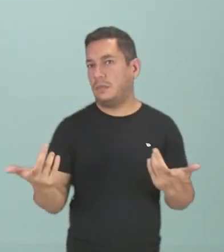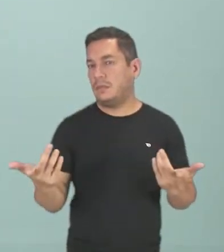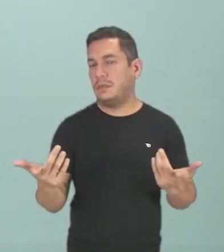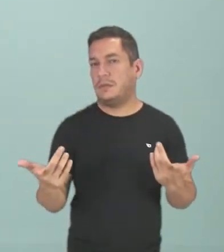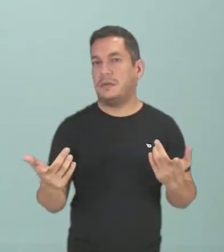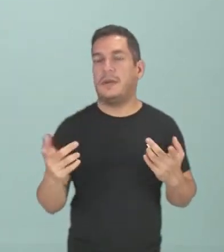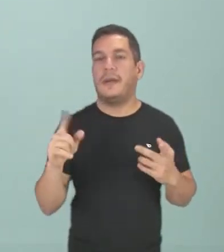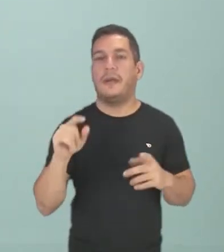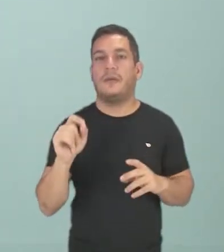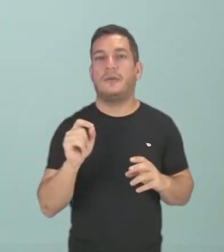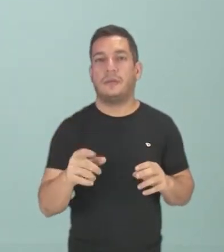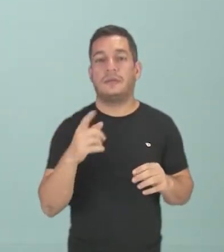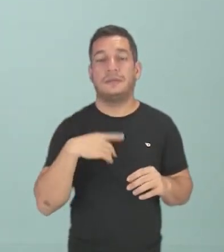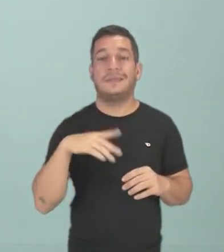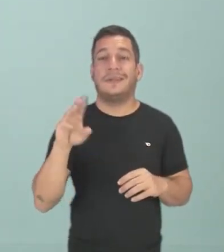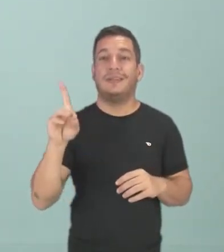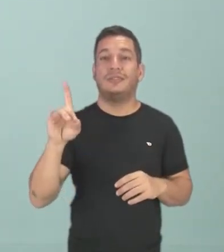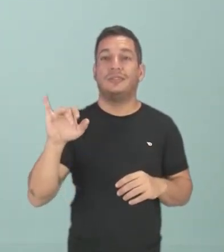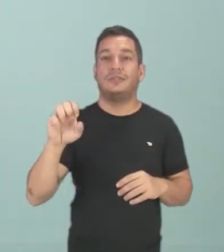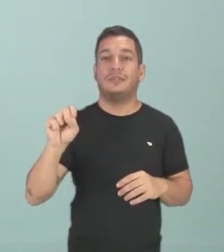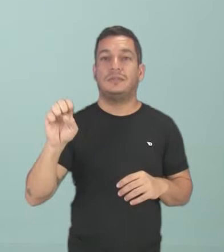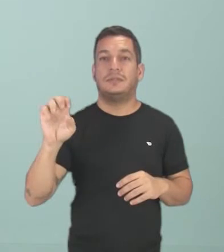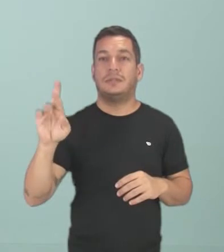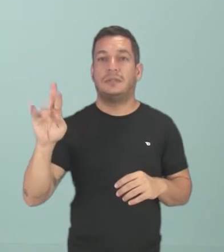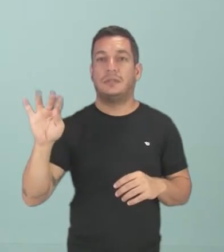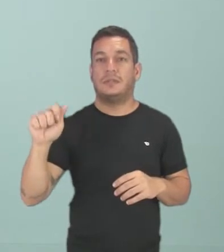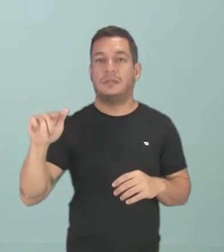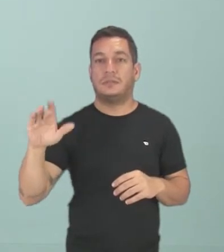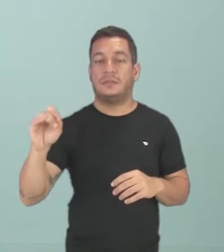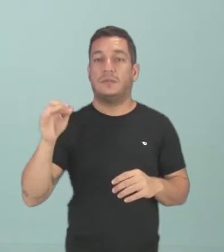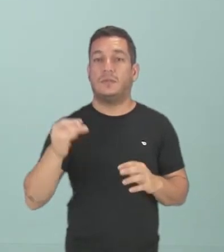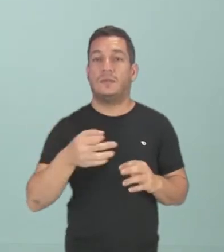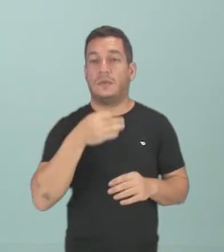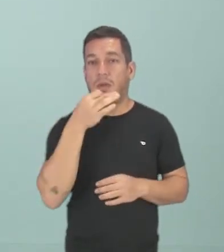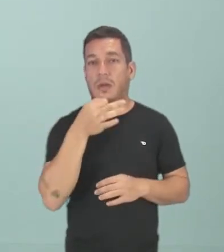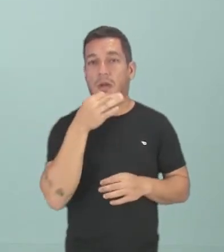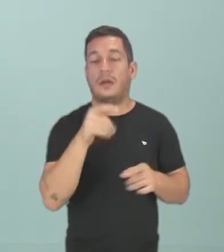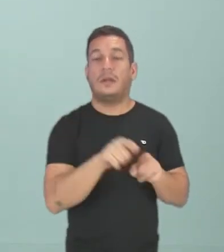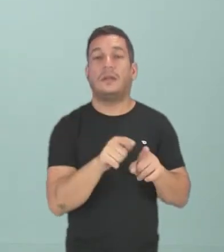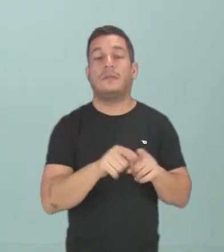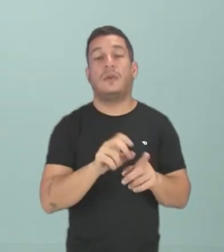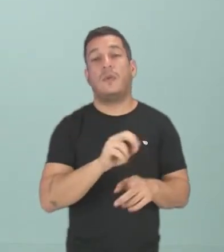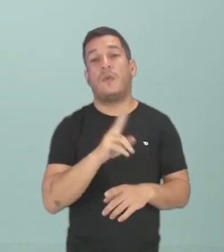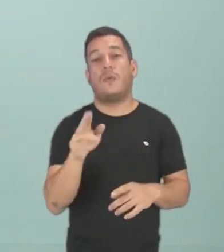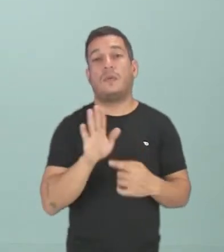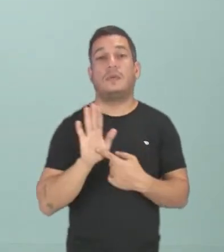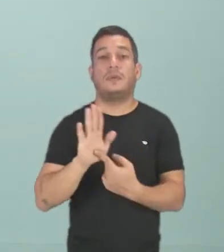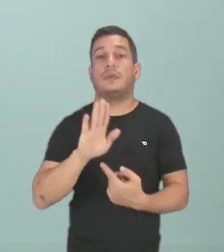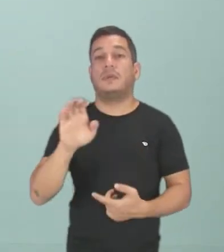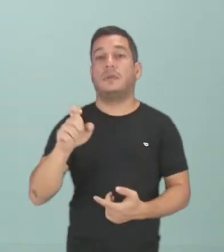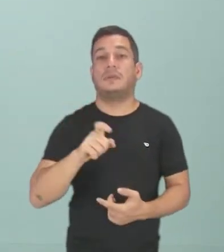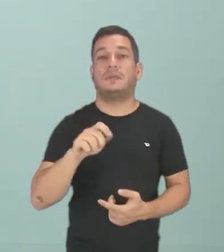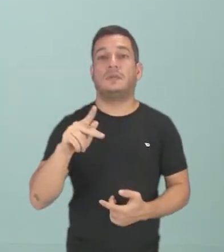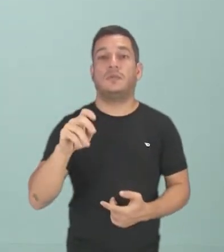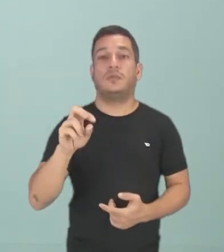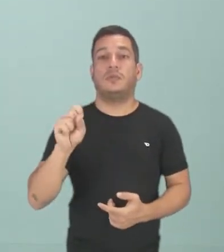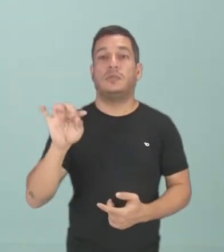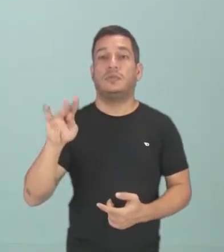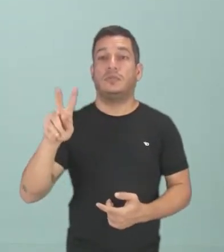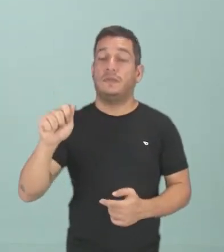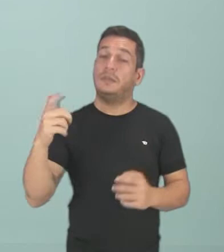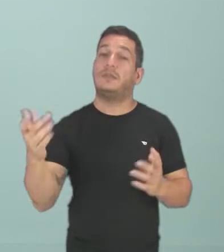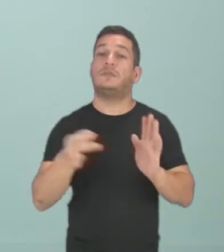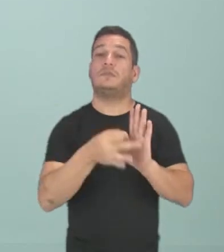Isso fica para a dissertação argumentativa e, às vezes, até a expositiva. O artigo